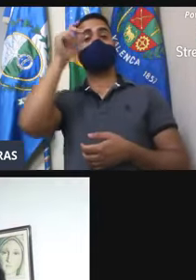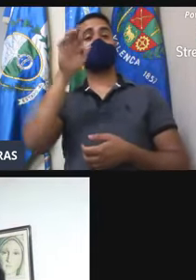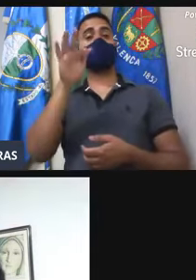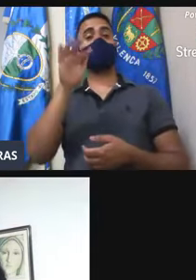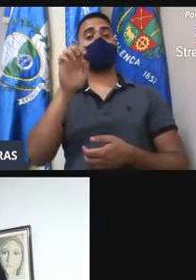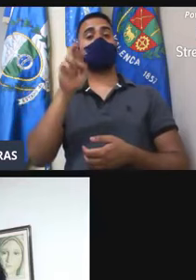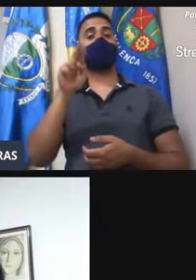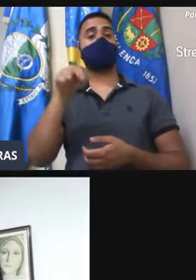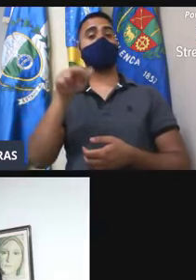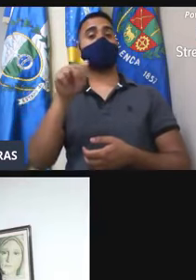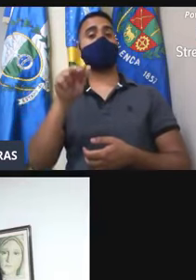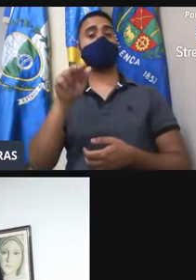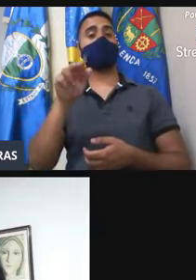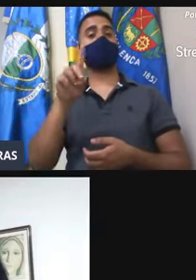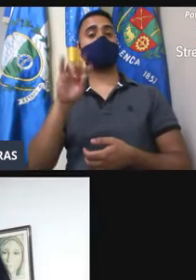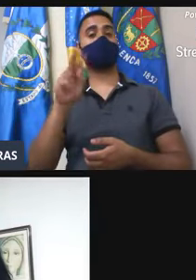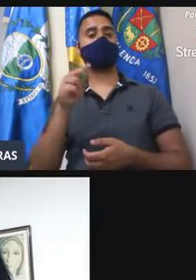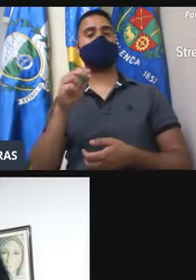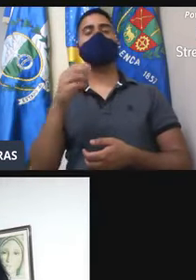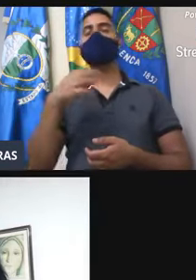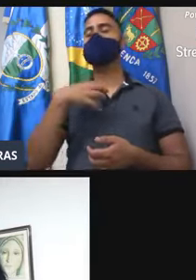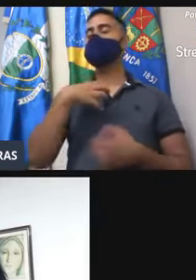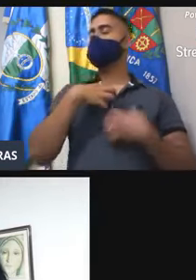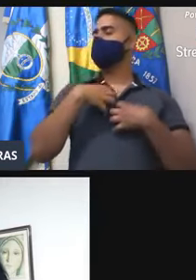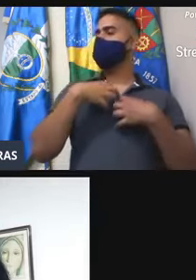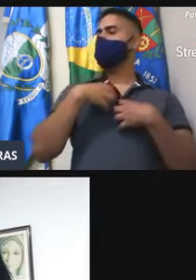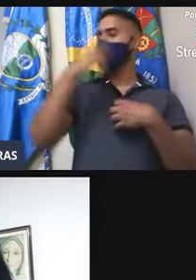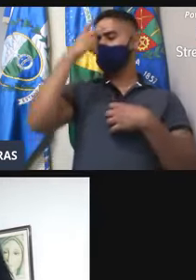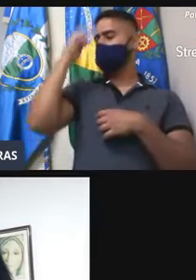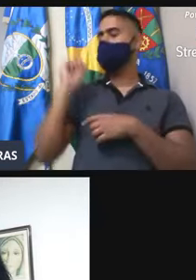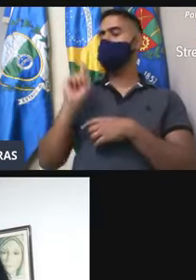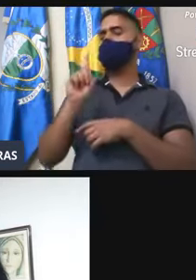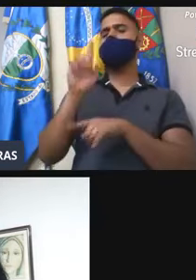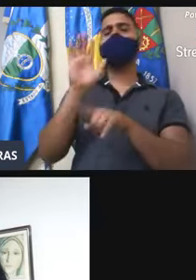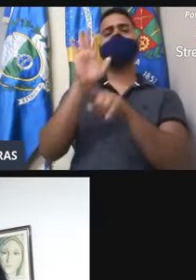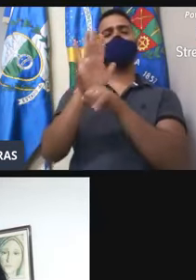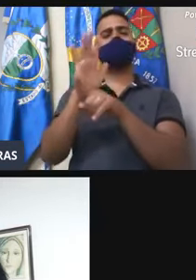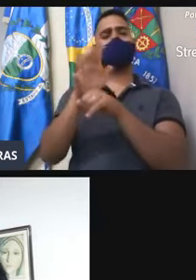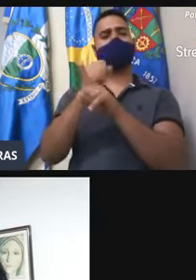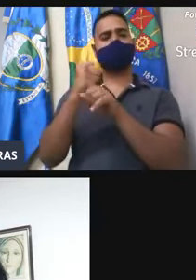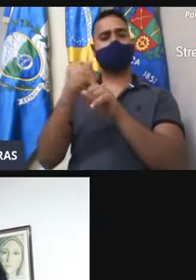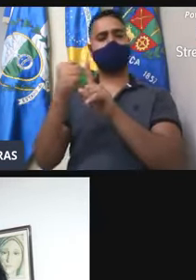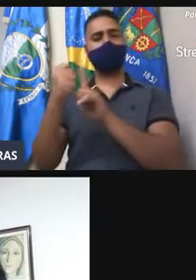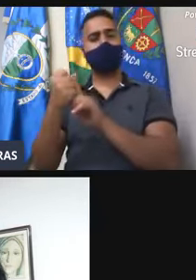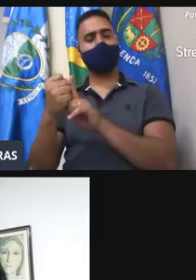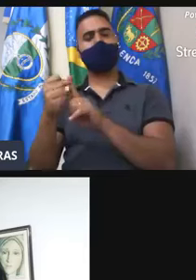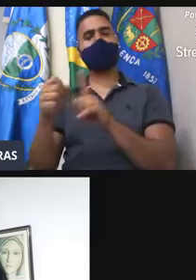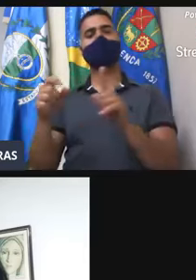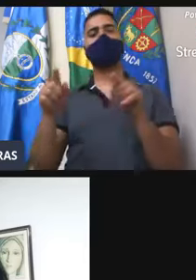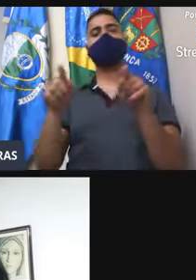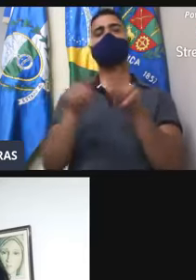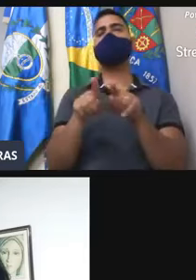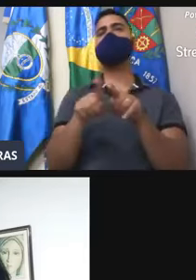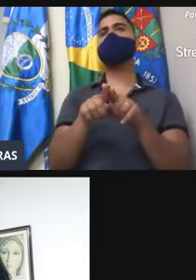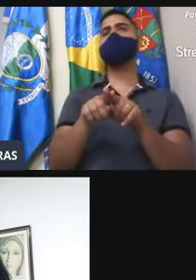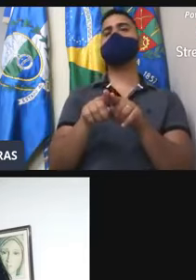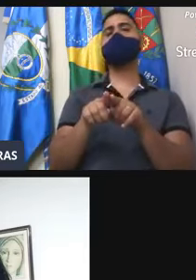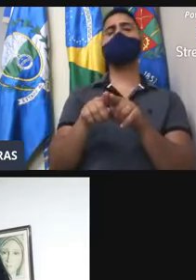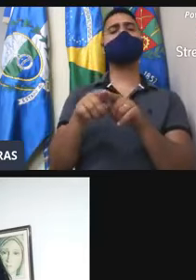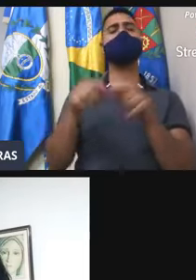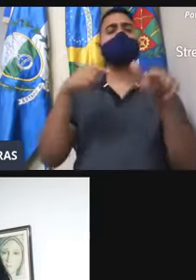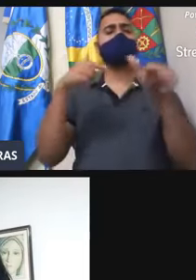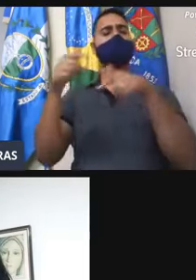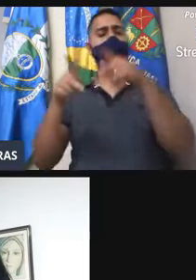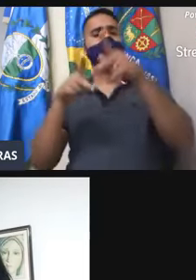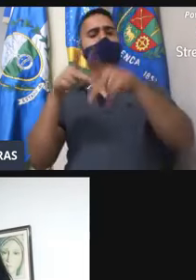tem sentido a presença do executivo, né, tanto na parte social quanto na parte lá de serviço